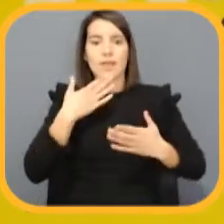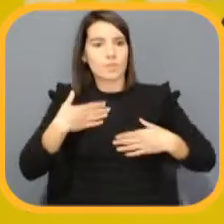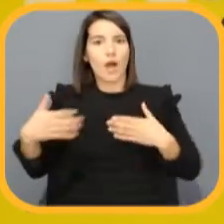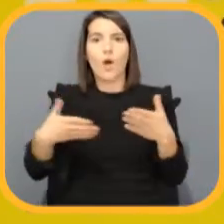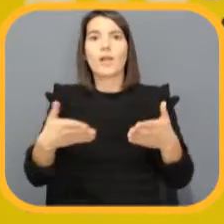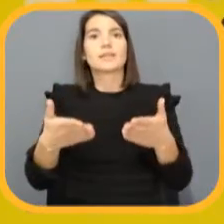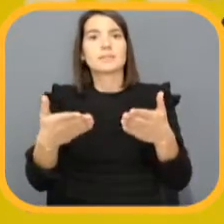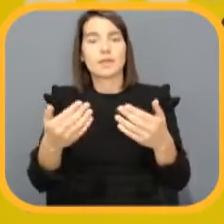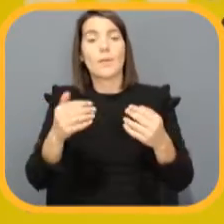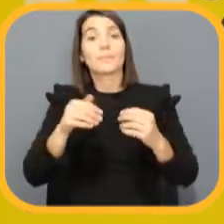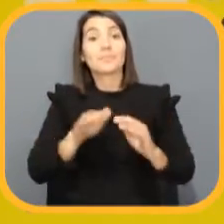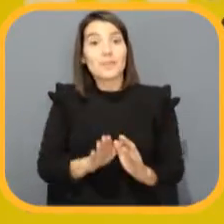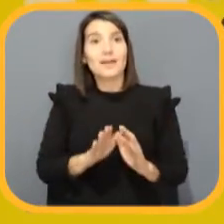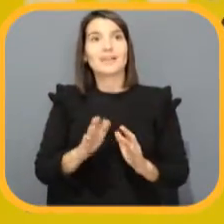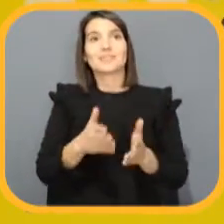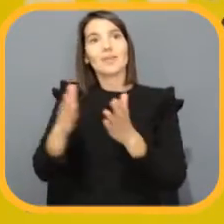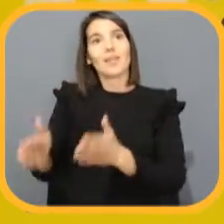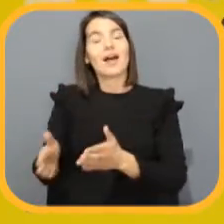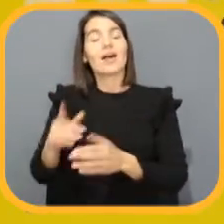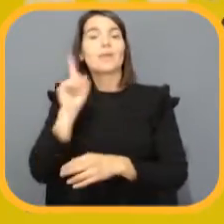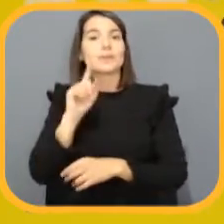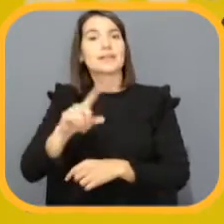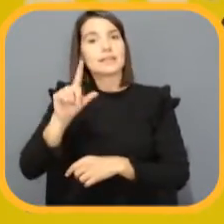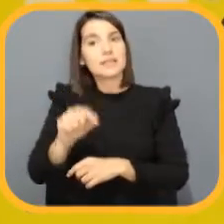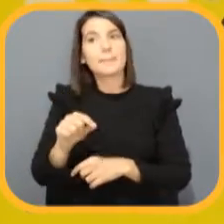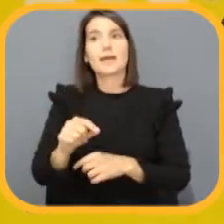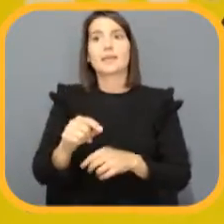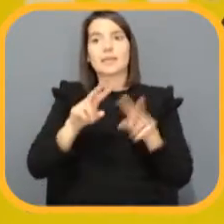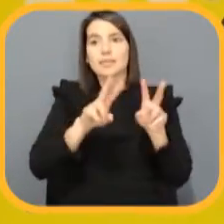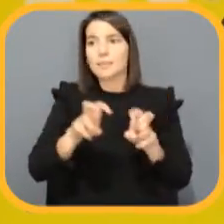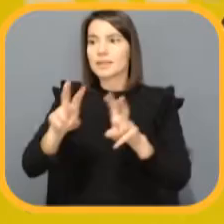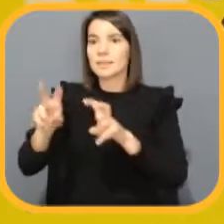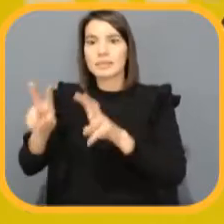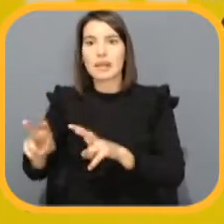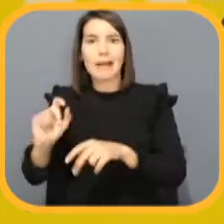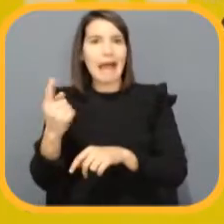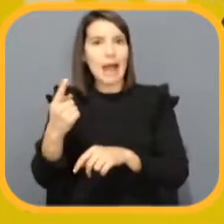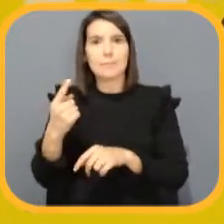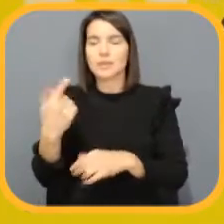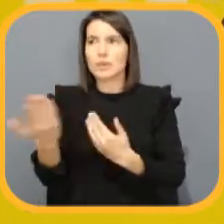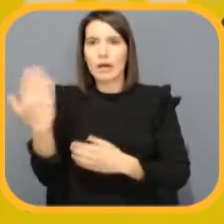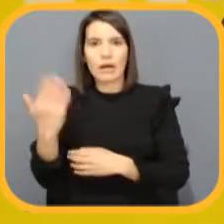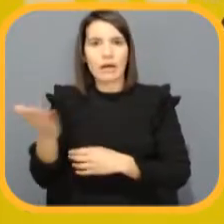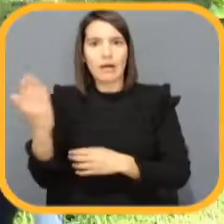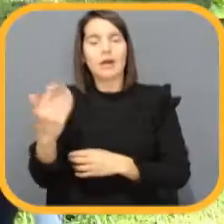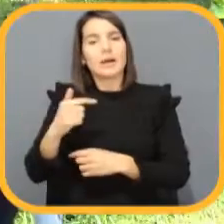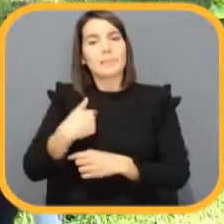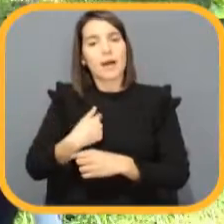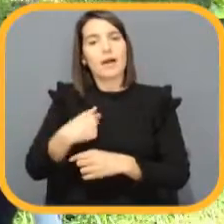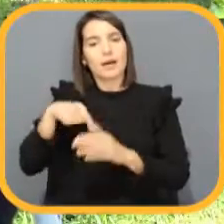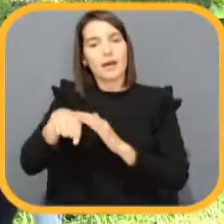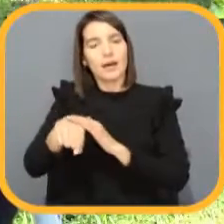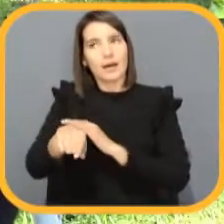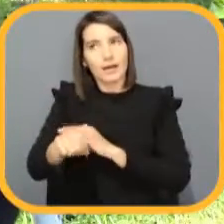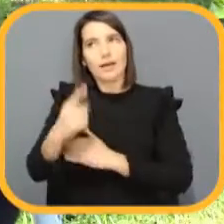Mas é importante depois também haver o outro lado, tratar cada tema que foi mais rápido, com mais cuidado e maior profundidade. Eu costumo dizer